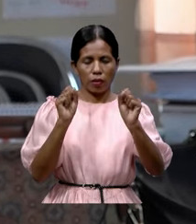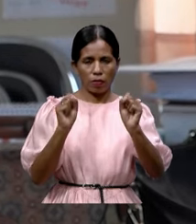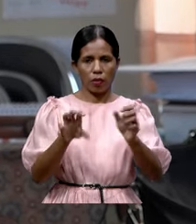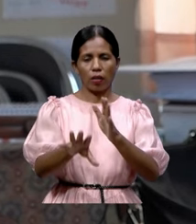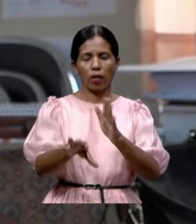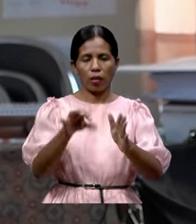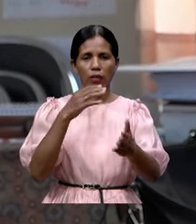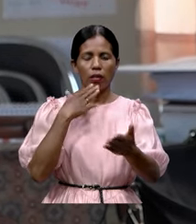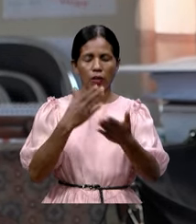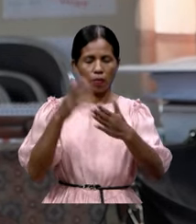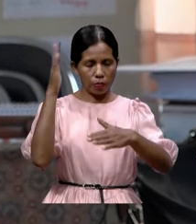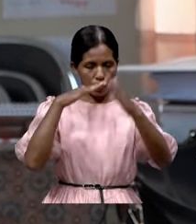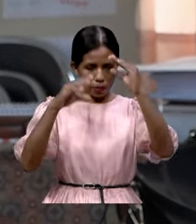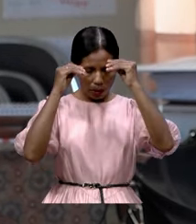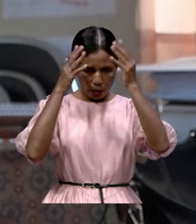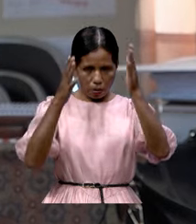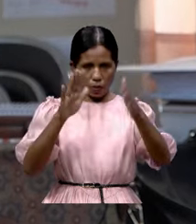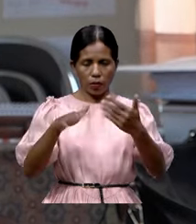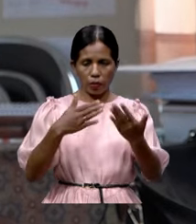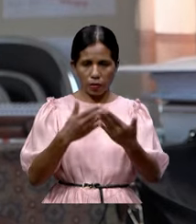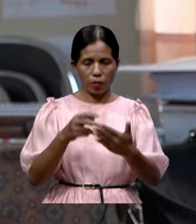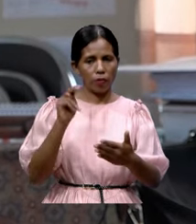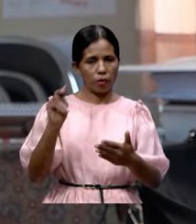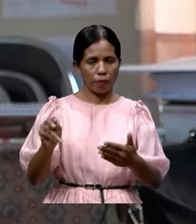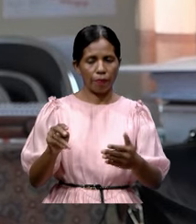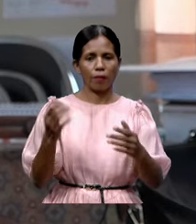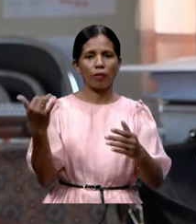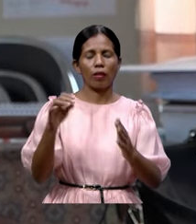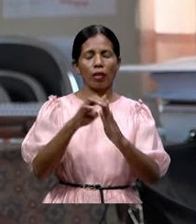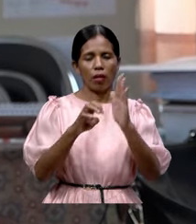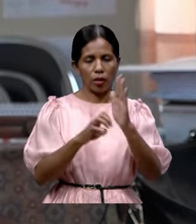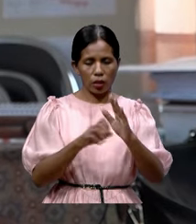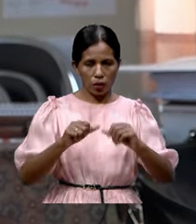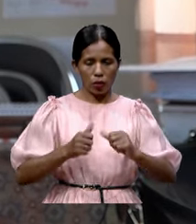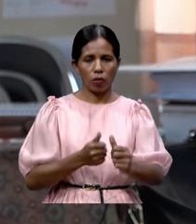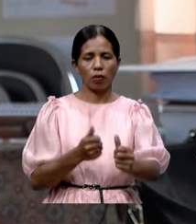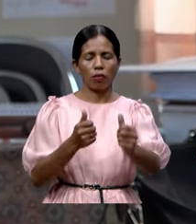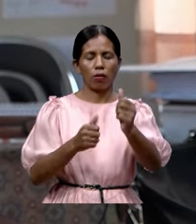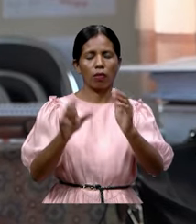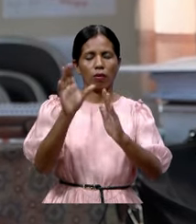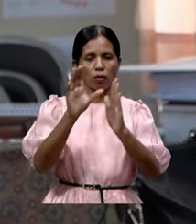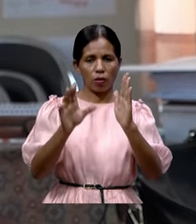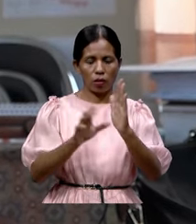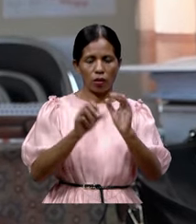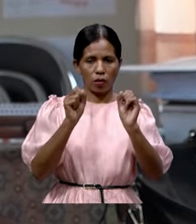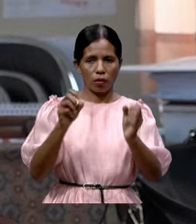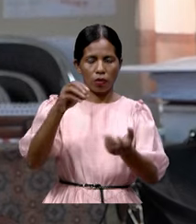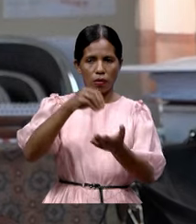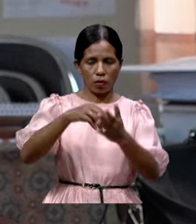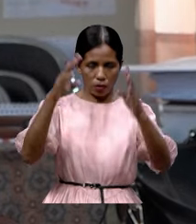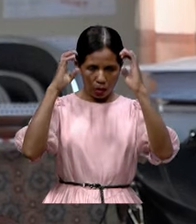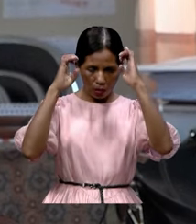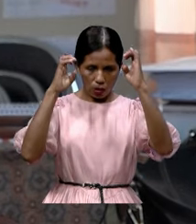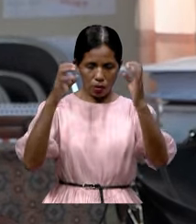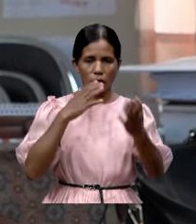reta solução para o problema professores contratados cidadania, no NE, Estado cumpre o mandato constitucional, pode garante educação